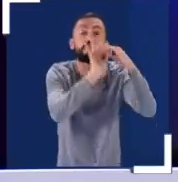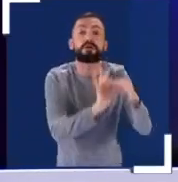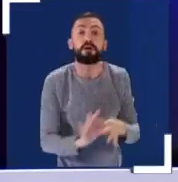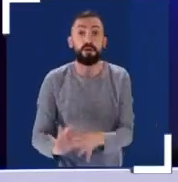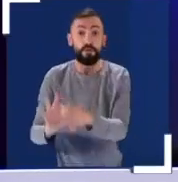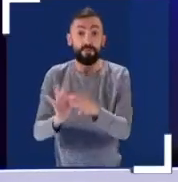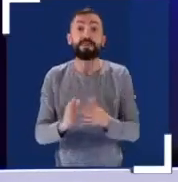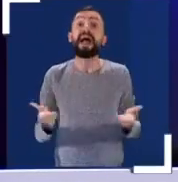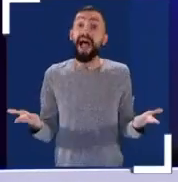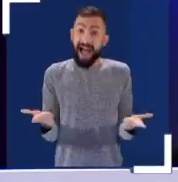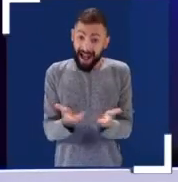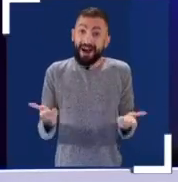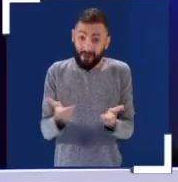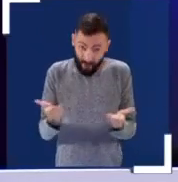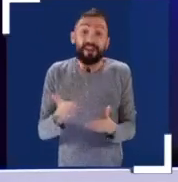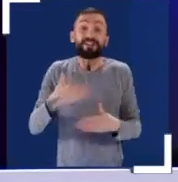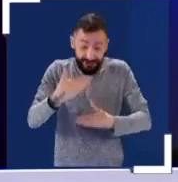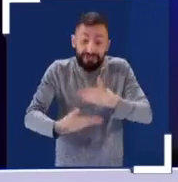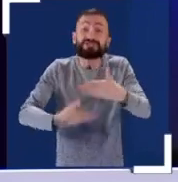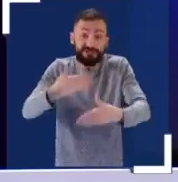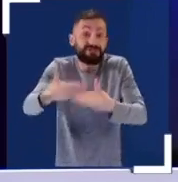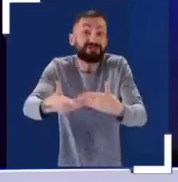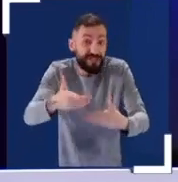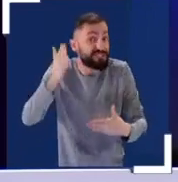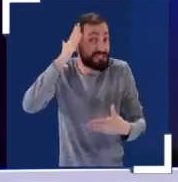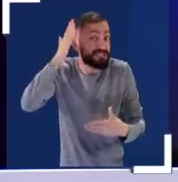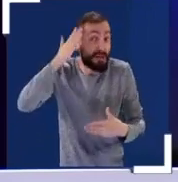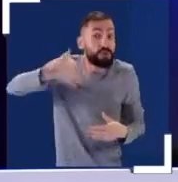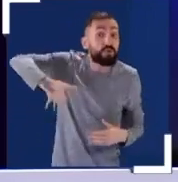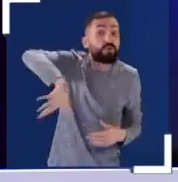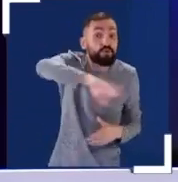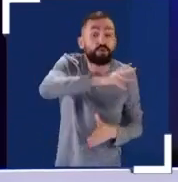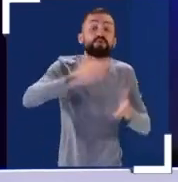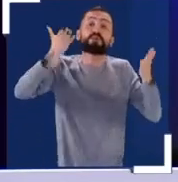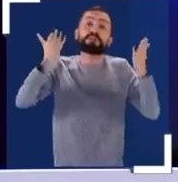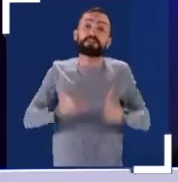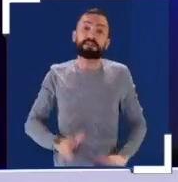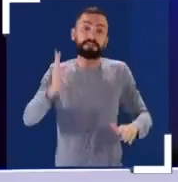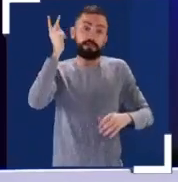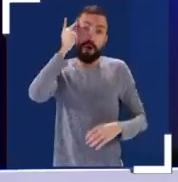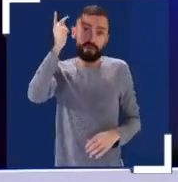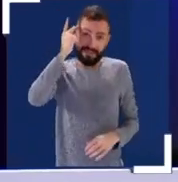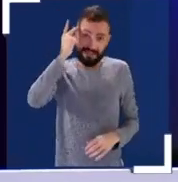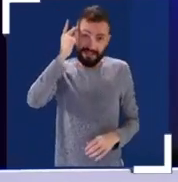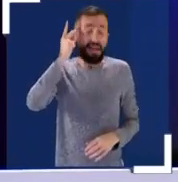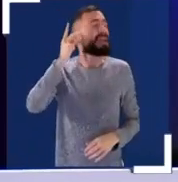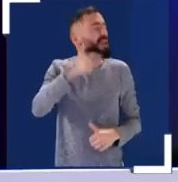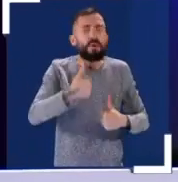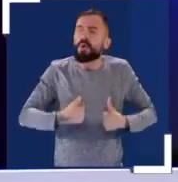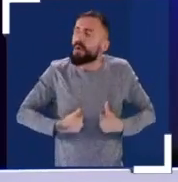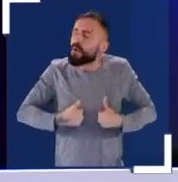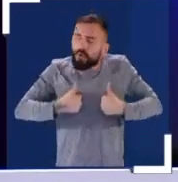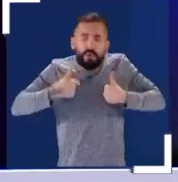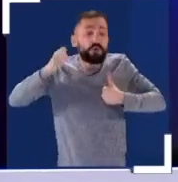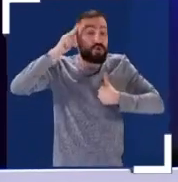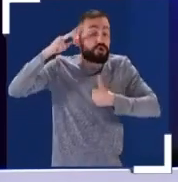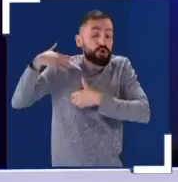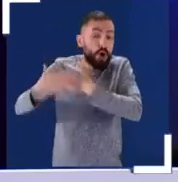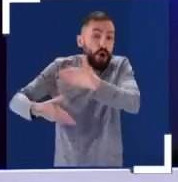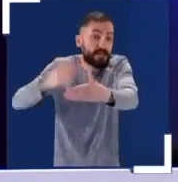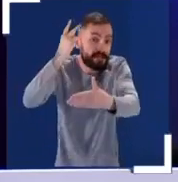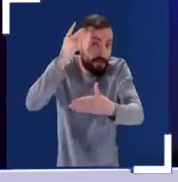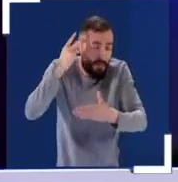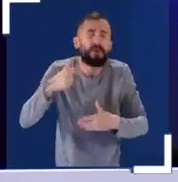altura, nessa altitude. Nós somos paulistas. Eu tenho muito orgulho de tudo que aconteceu em São Paulo e tenho orgulho da